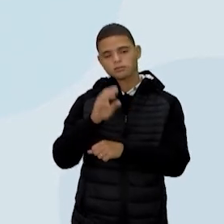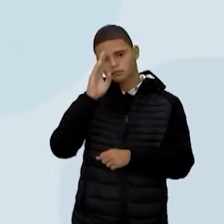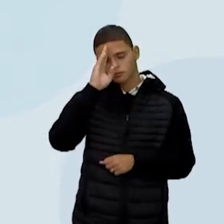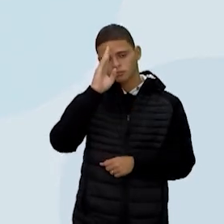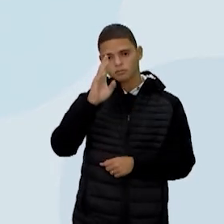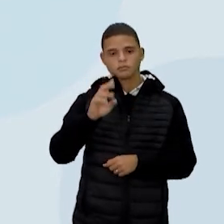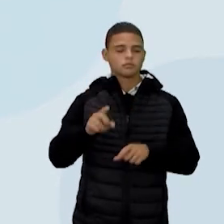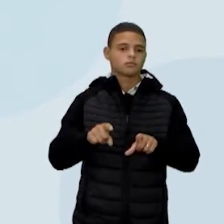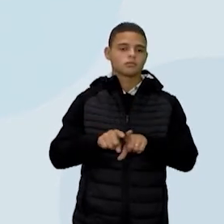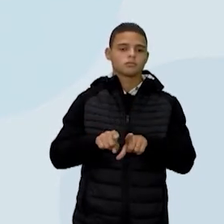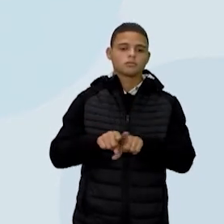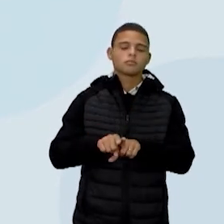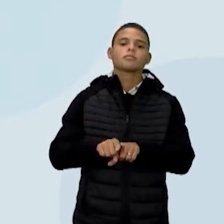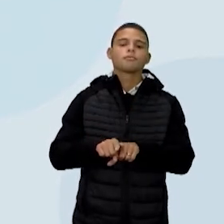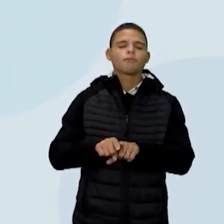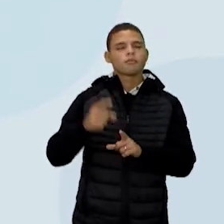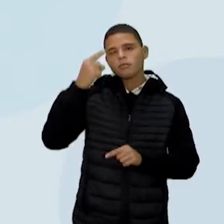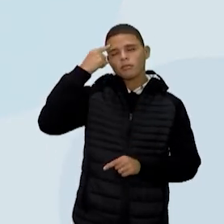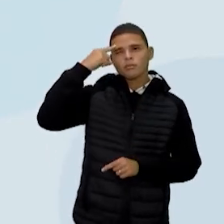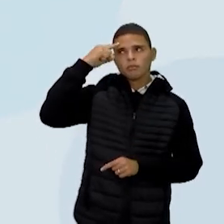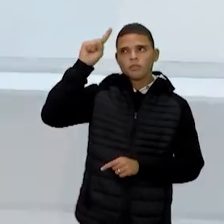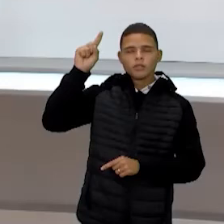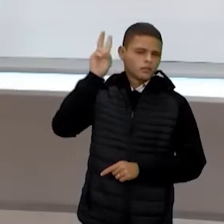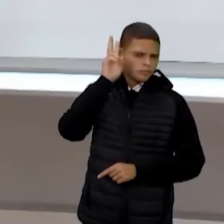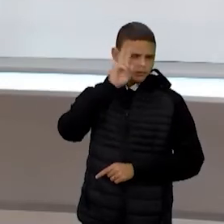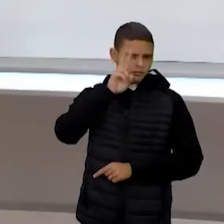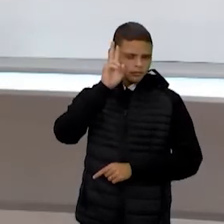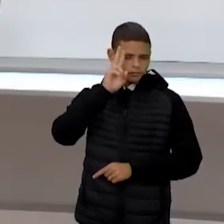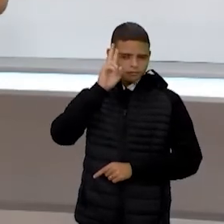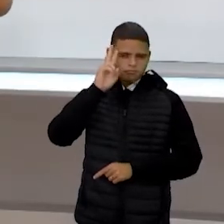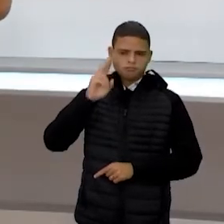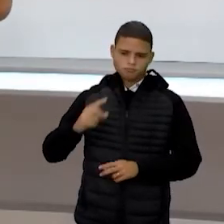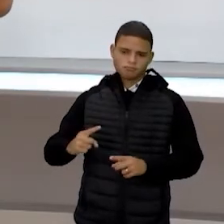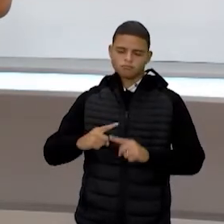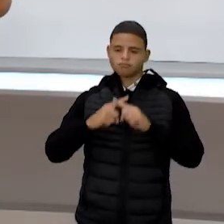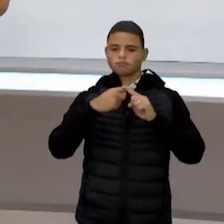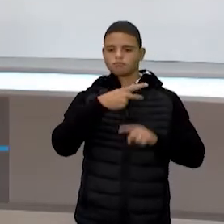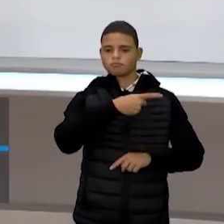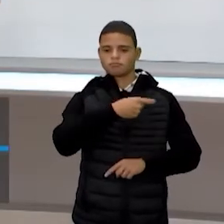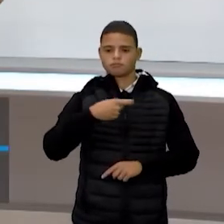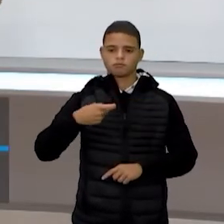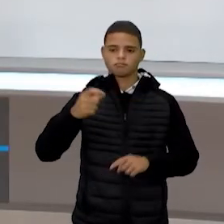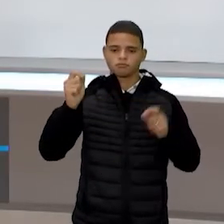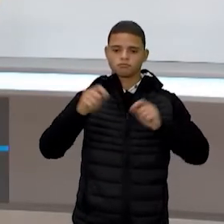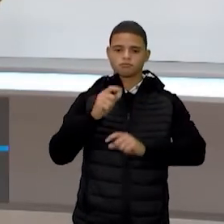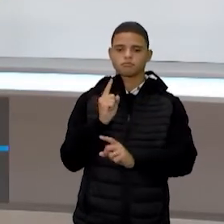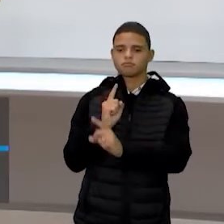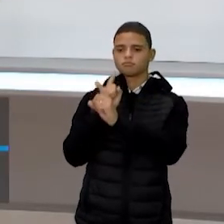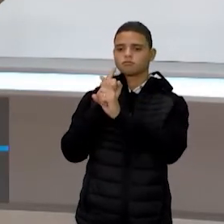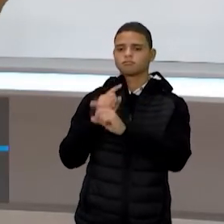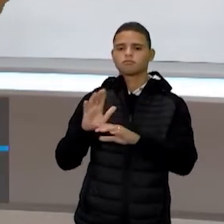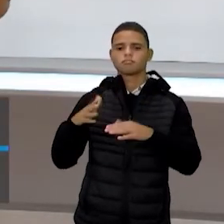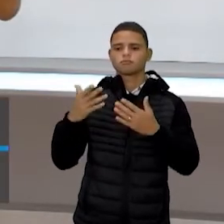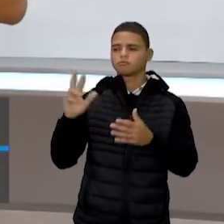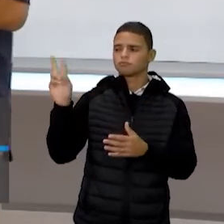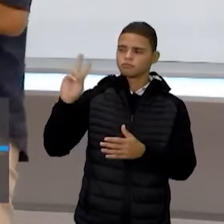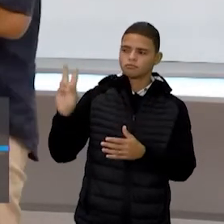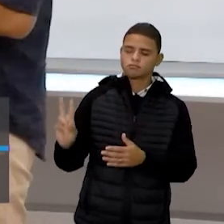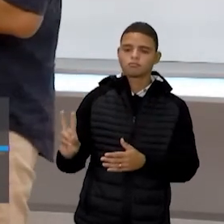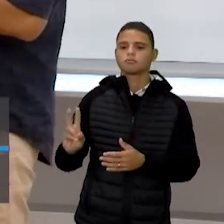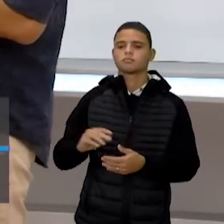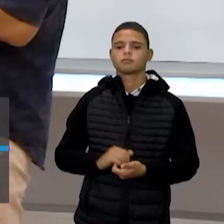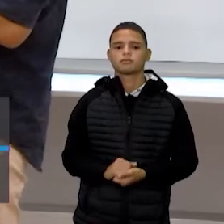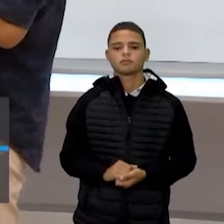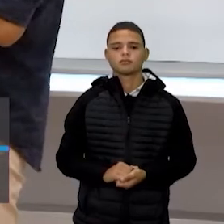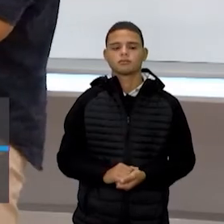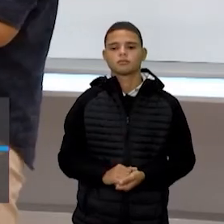e através daquela ideia da multiplicação em x, nós podemos descobrir, né, qual é o valor, né,